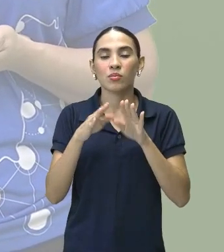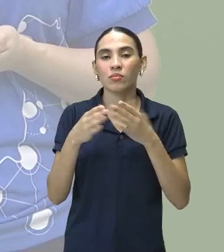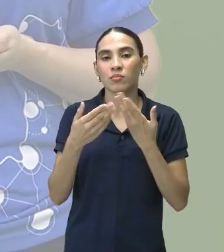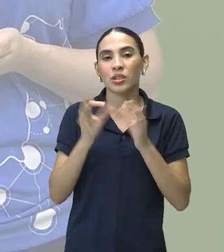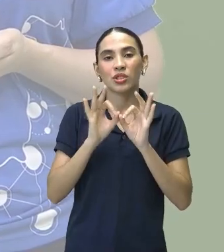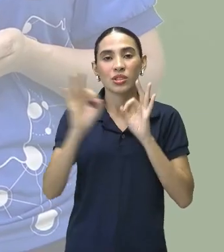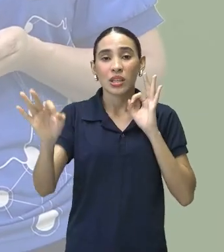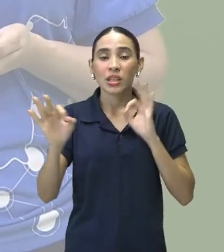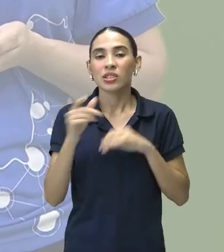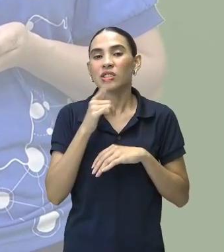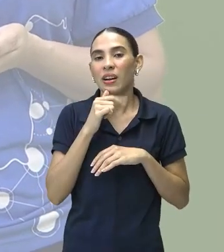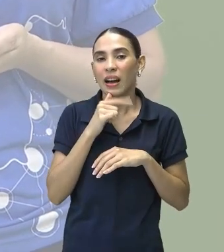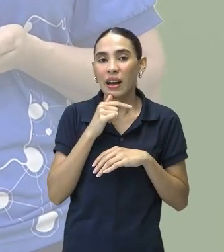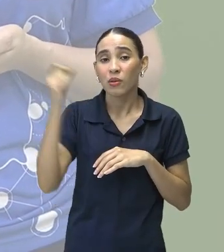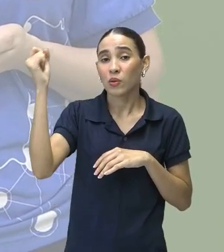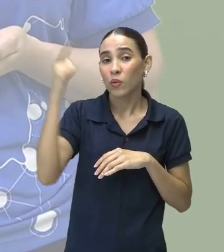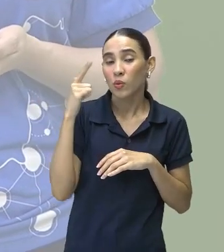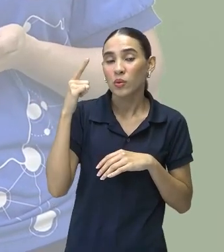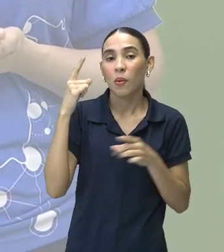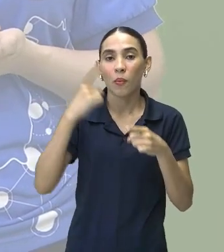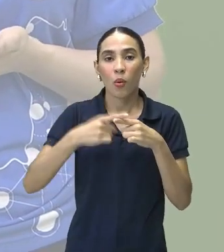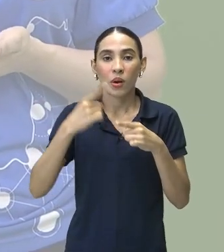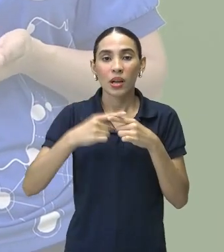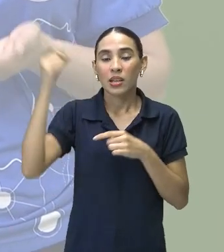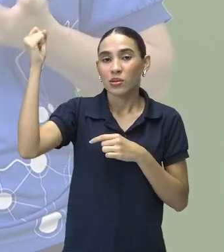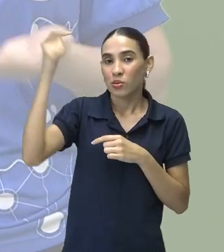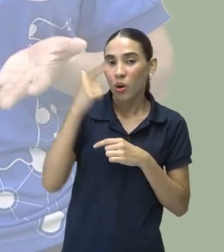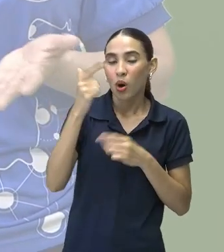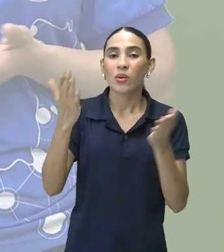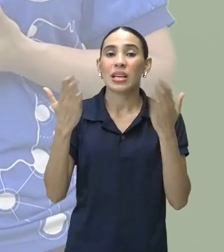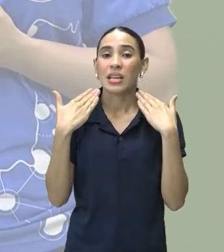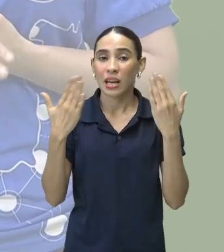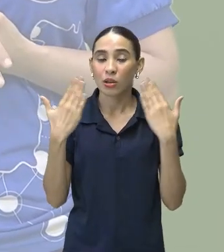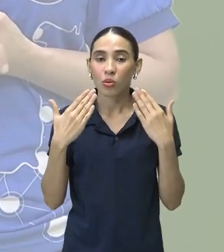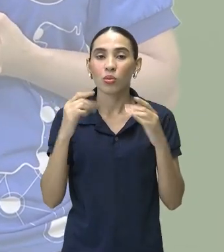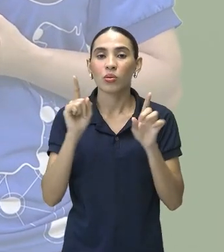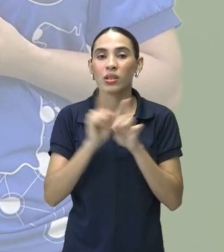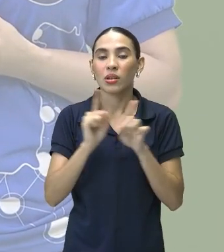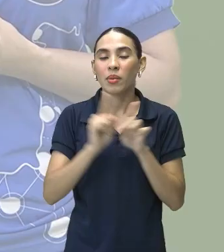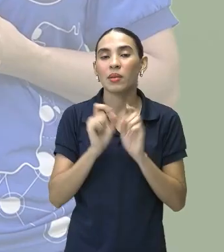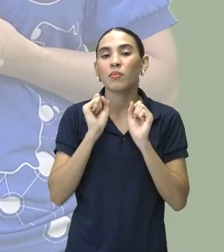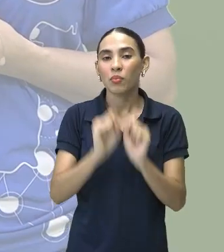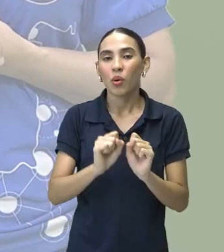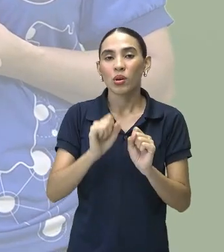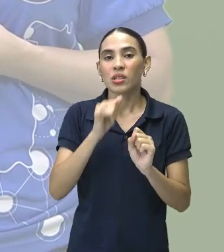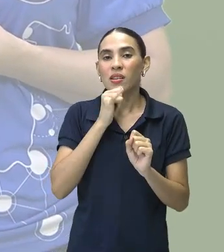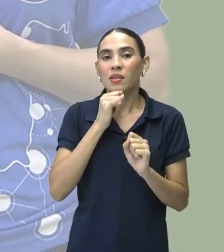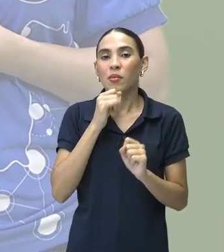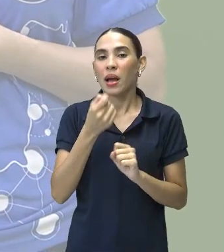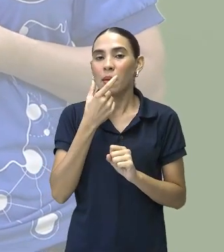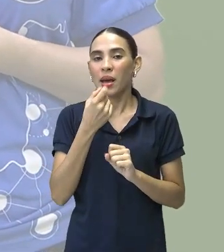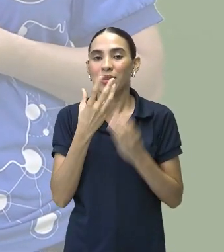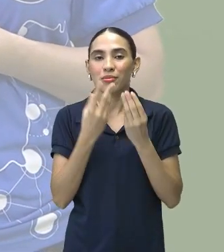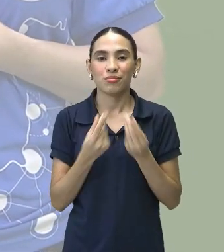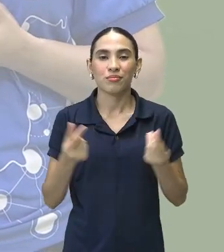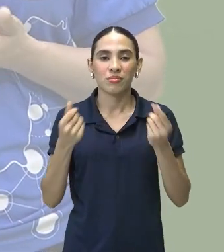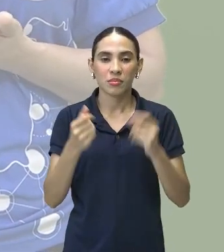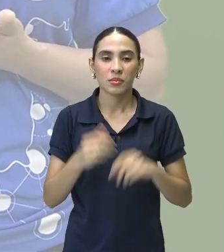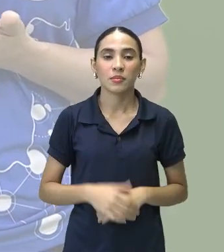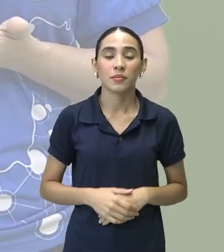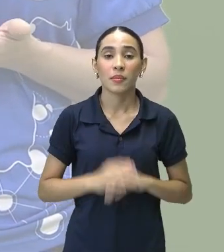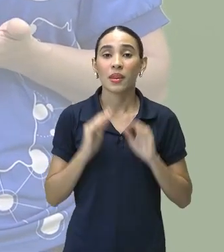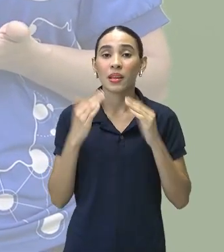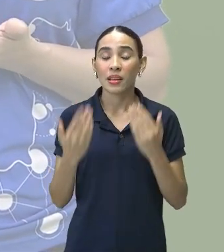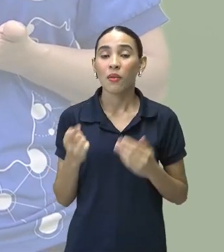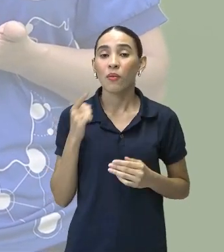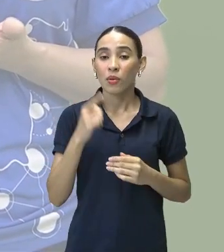e da luz solar, porque a luz solar e o calor e a umidade podem também estragar o medicamento.